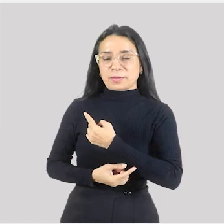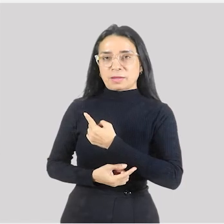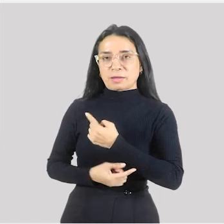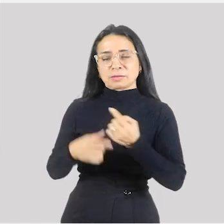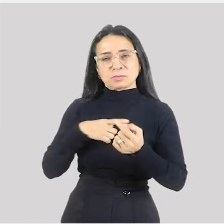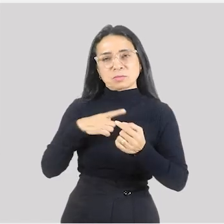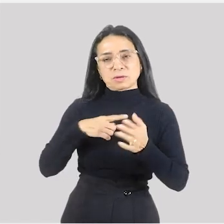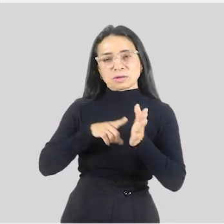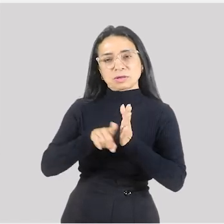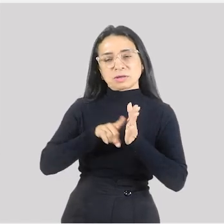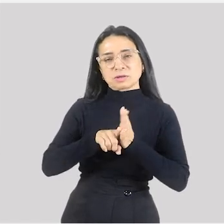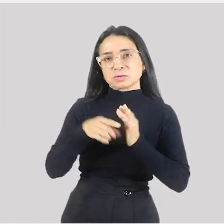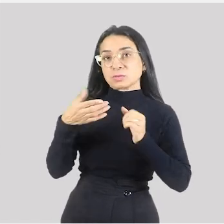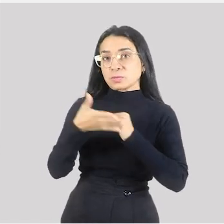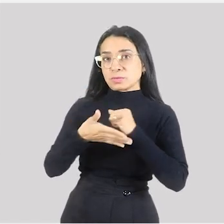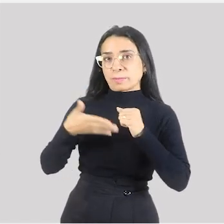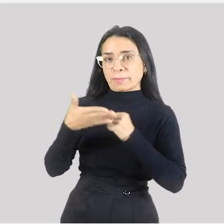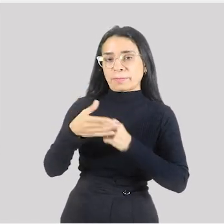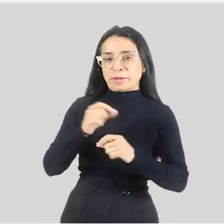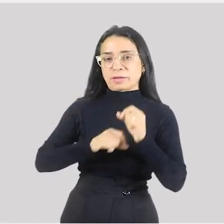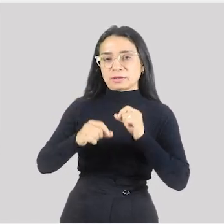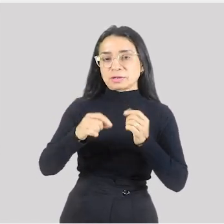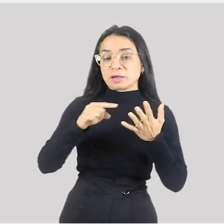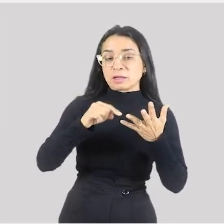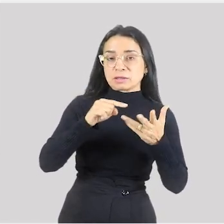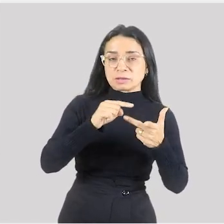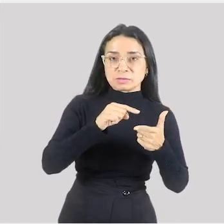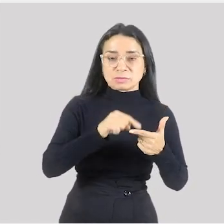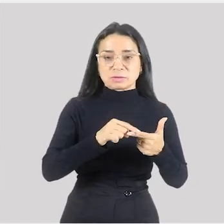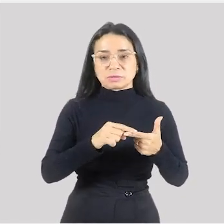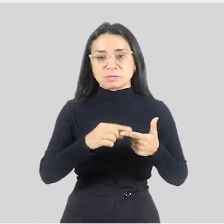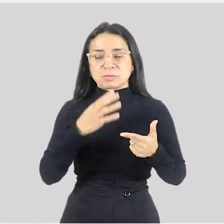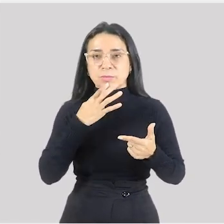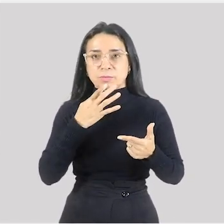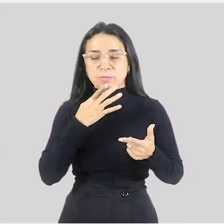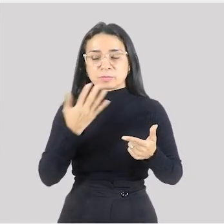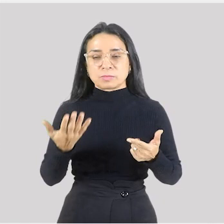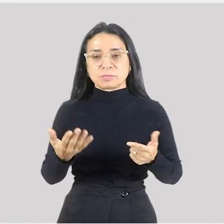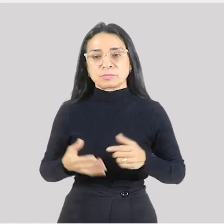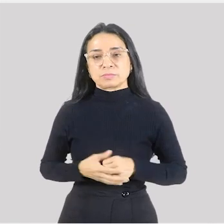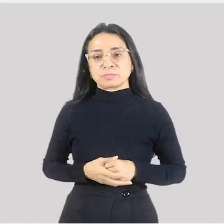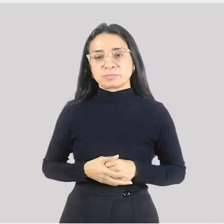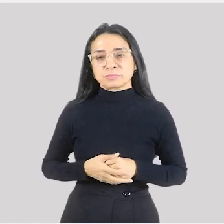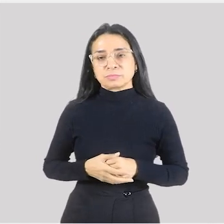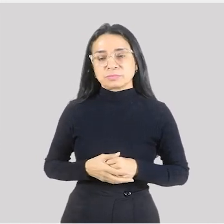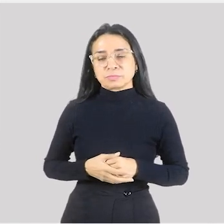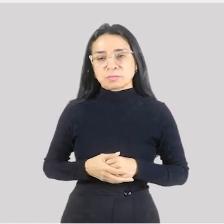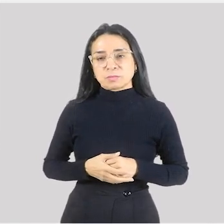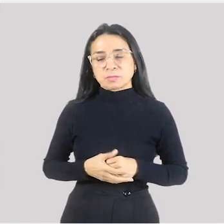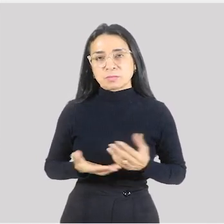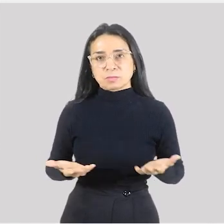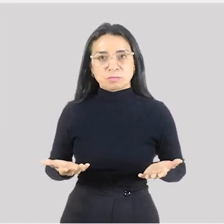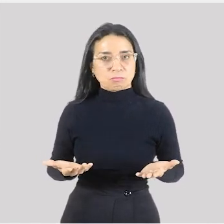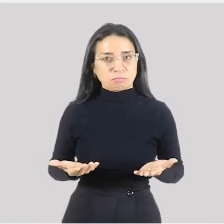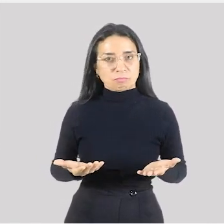uma questão apenas de princípio fundamental da contagem, né? Para a gente reconhecer. A minha turma me faz...